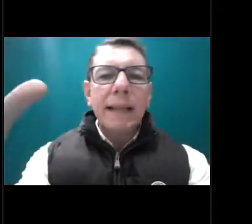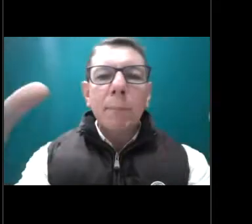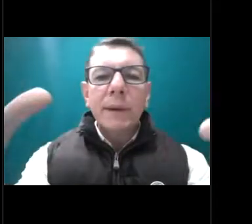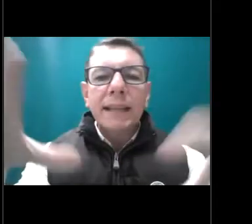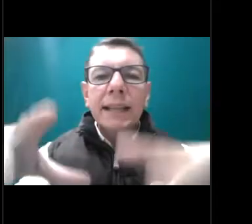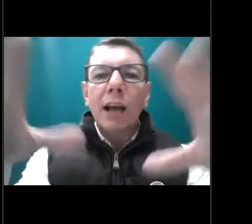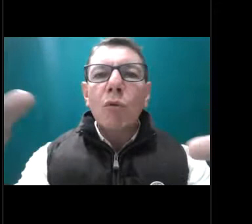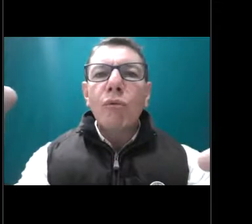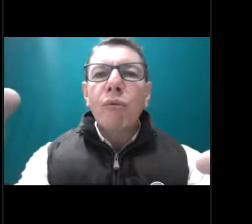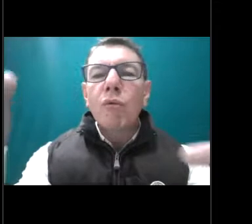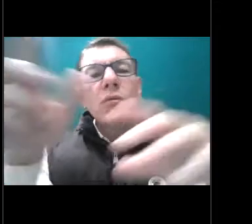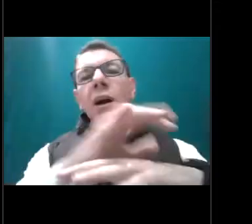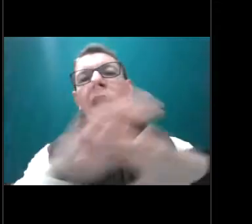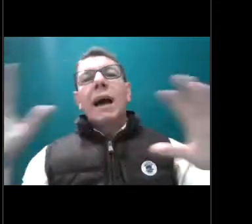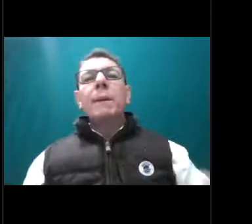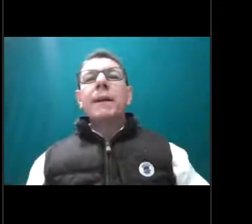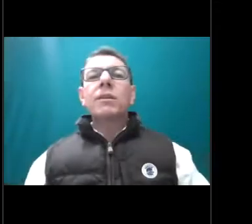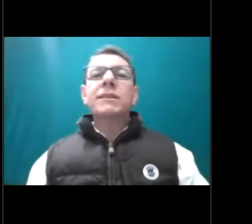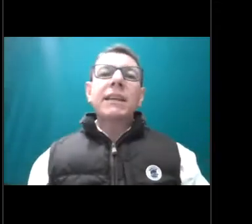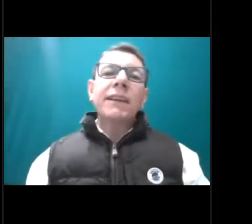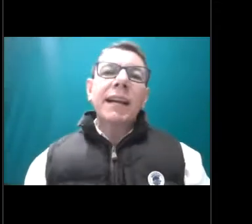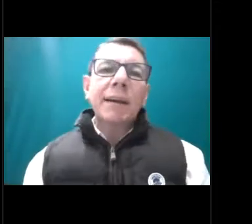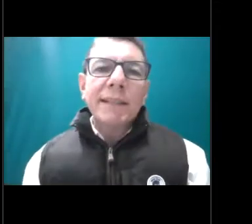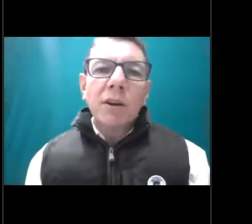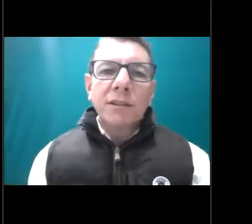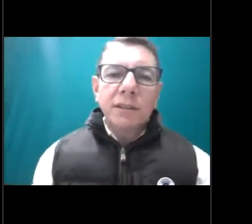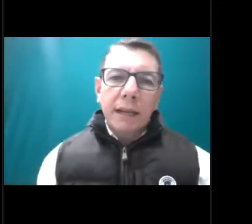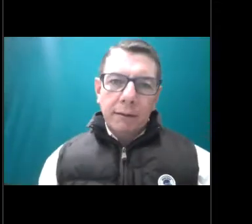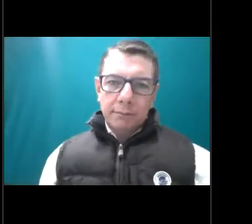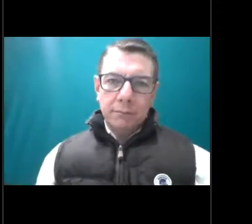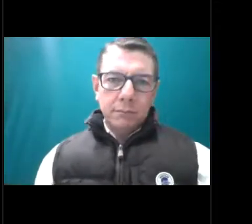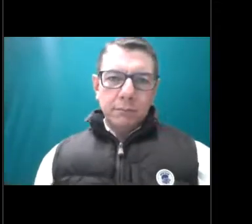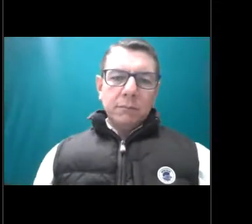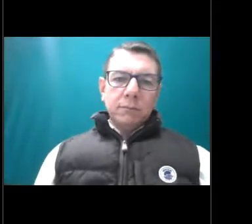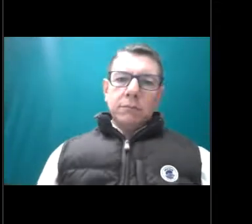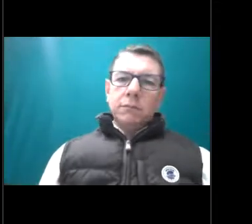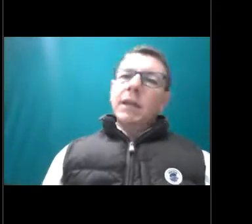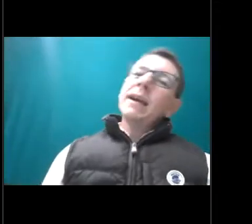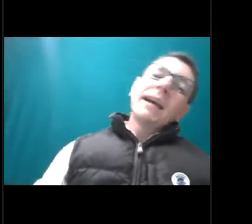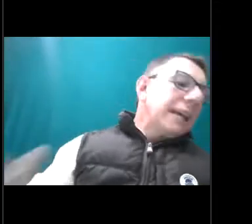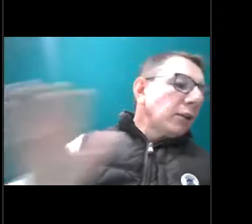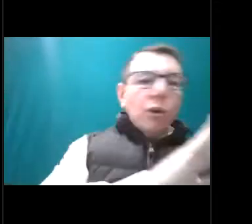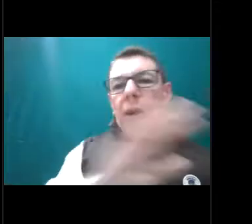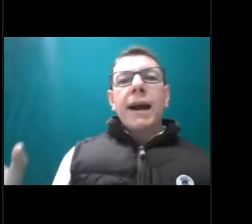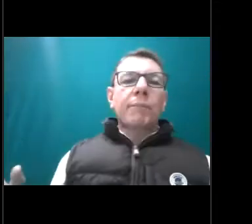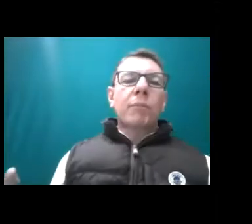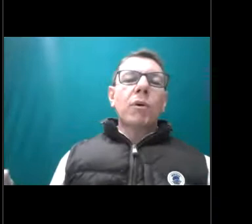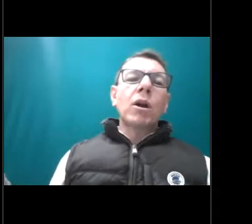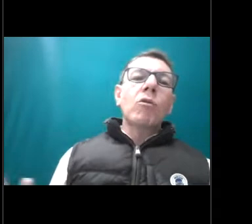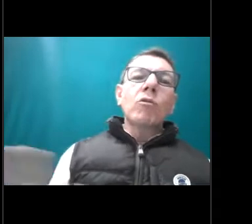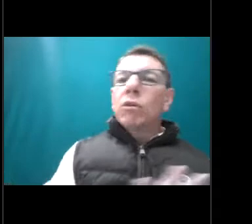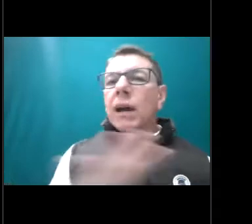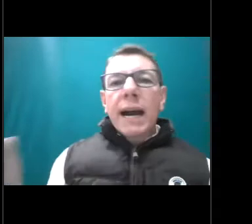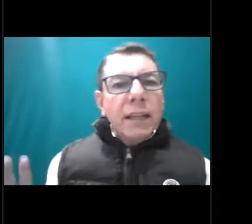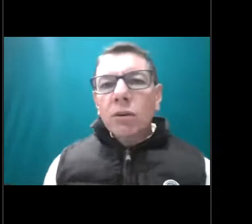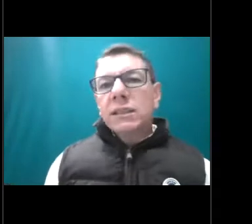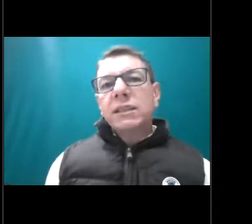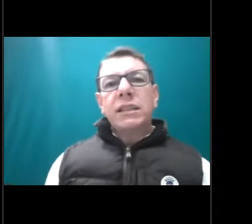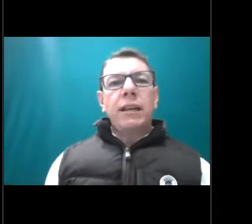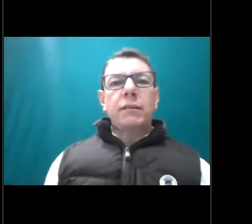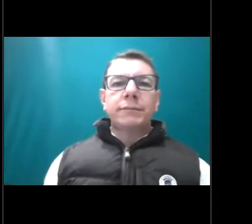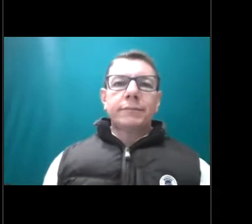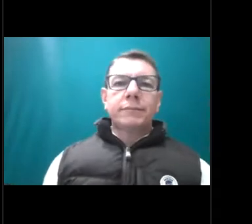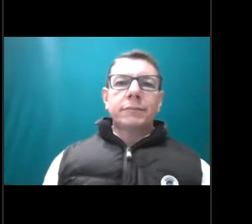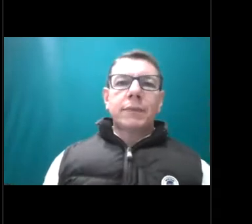com camada preta, tá com fungo, a primeira coisa que tem que vir na cabeça é oxigênio. Né? Entrou ar, por algum lugar